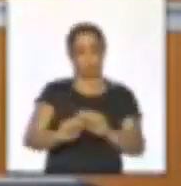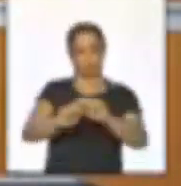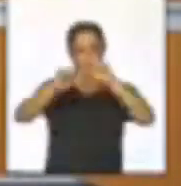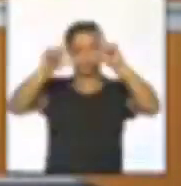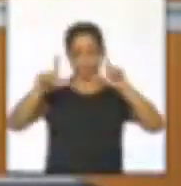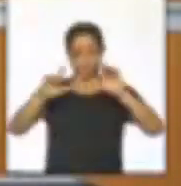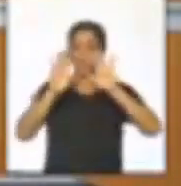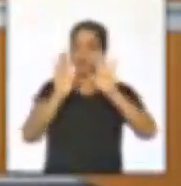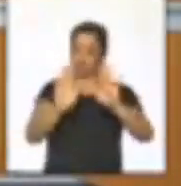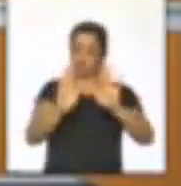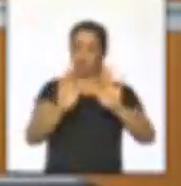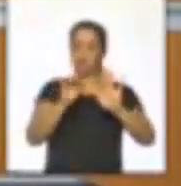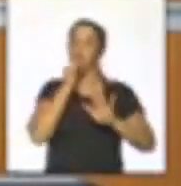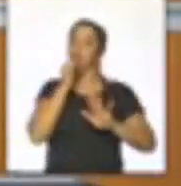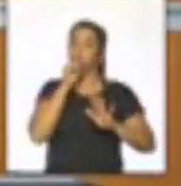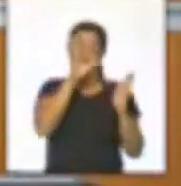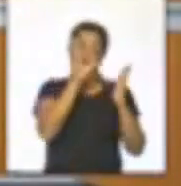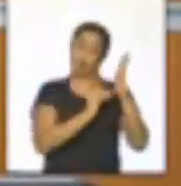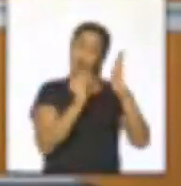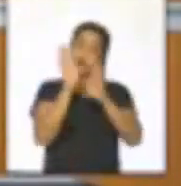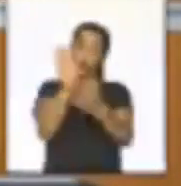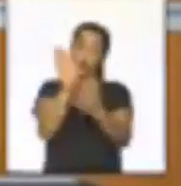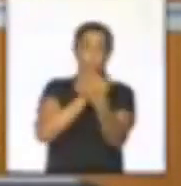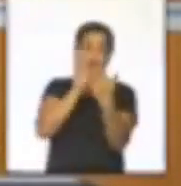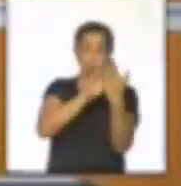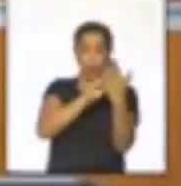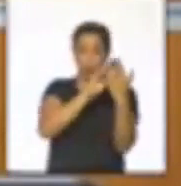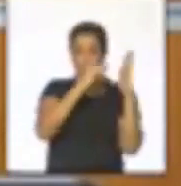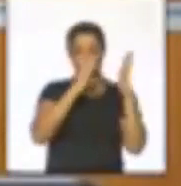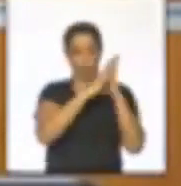na tela para você copiar, tá?